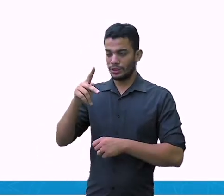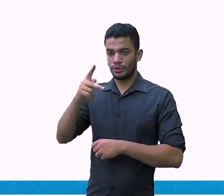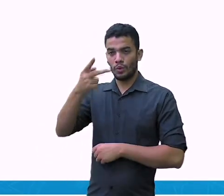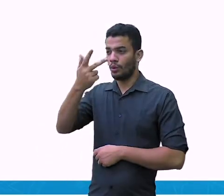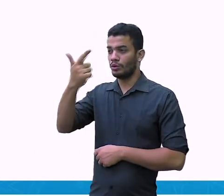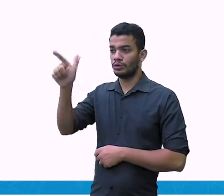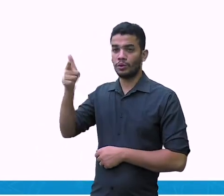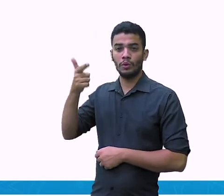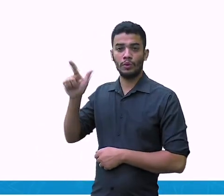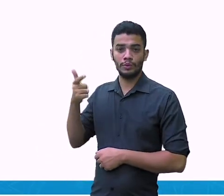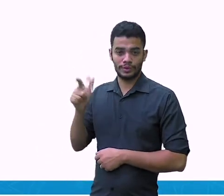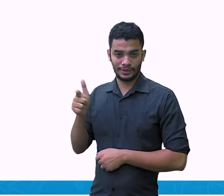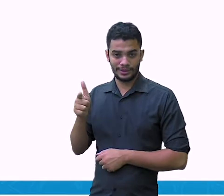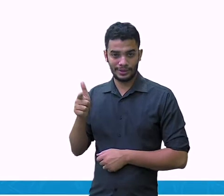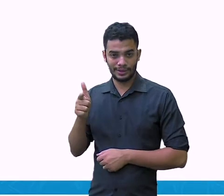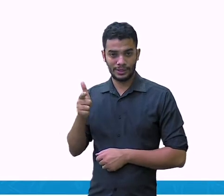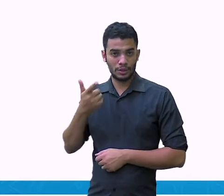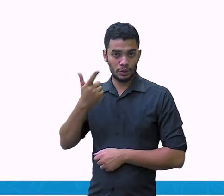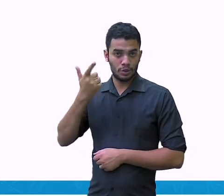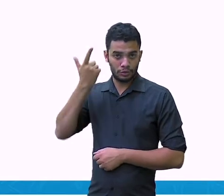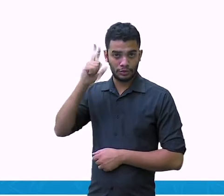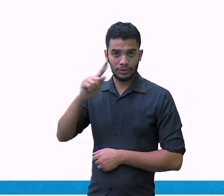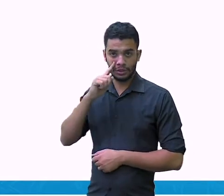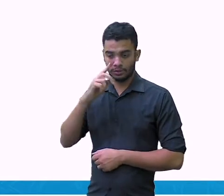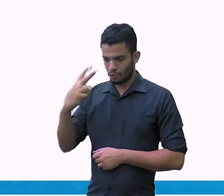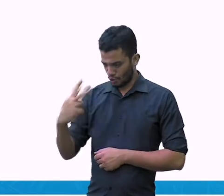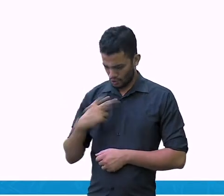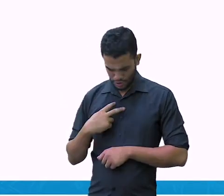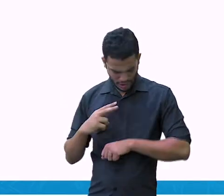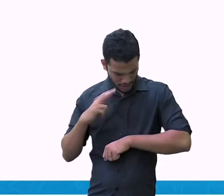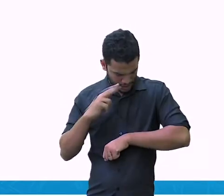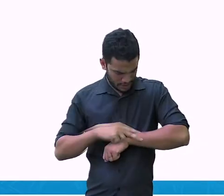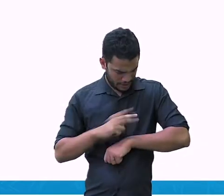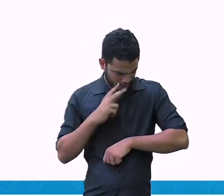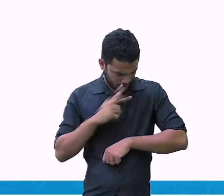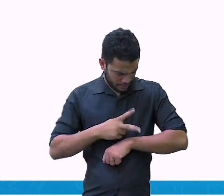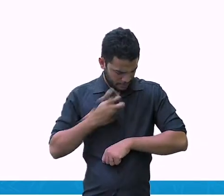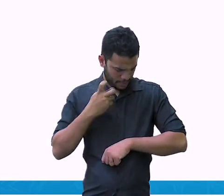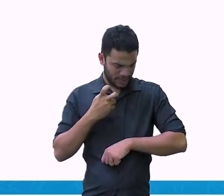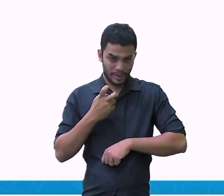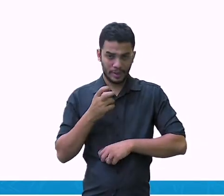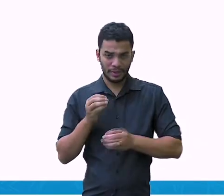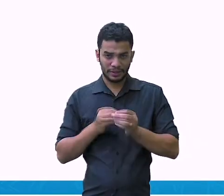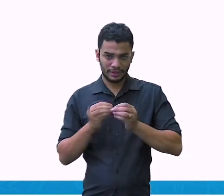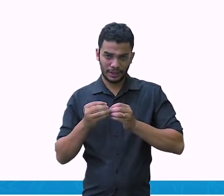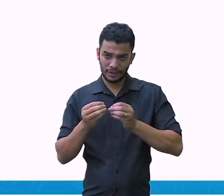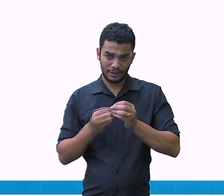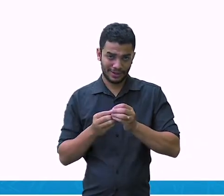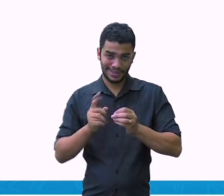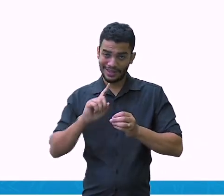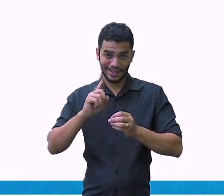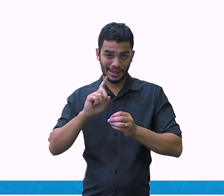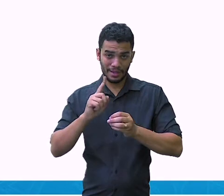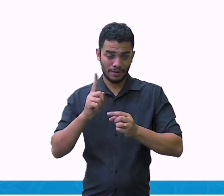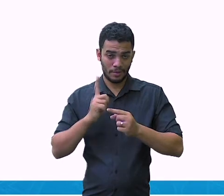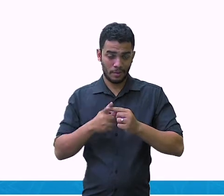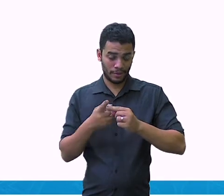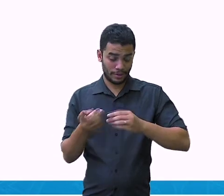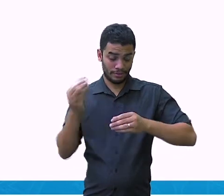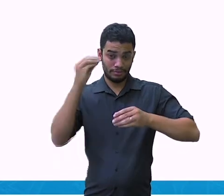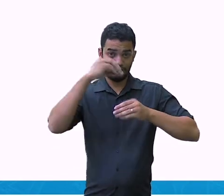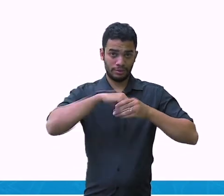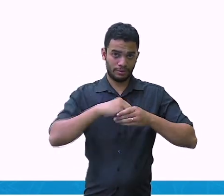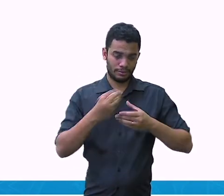maior nível aí de organização. Gente, as células, elas não são